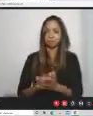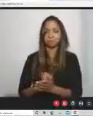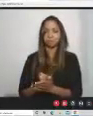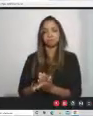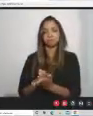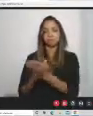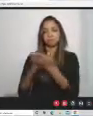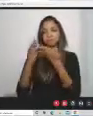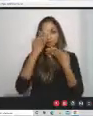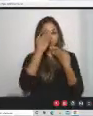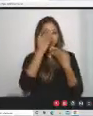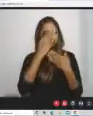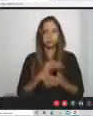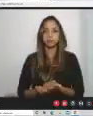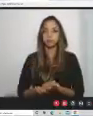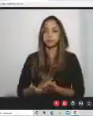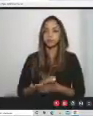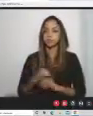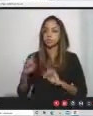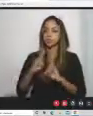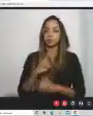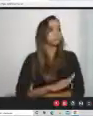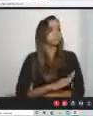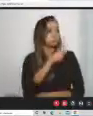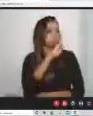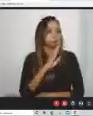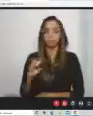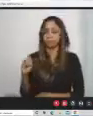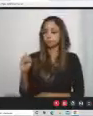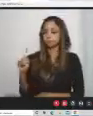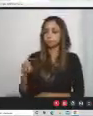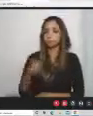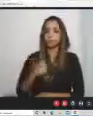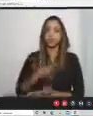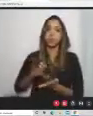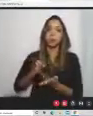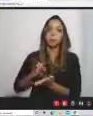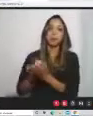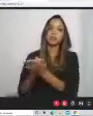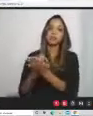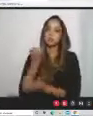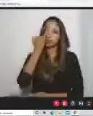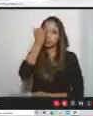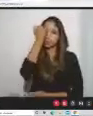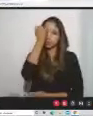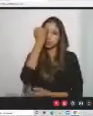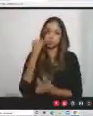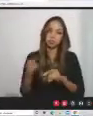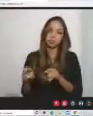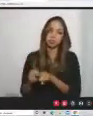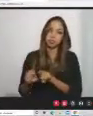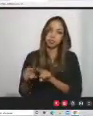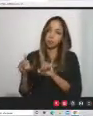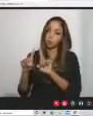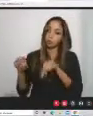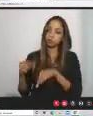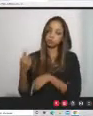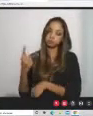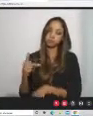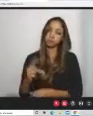Em discussão? Em discussão, senhor presidente. Já. Parabenizar, né, o vereador Irani também por esse projeto e até